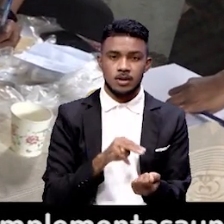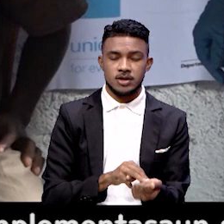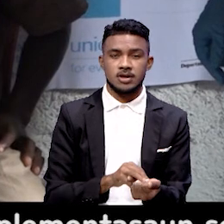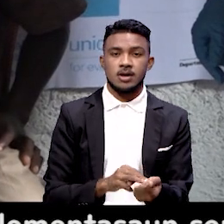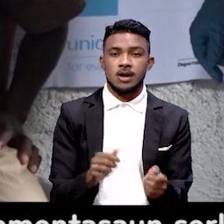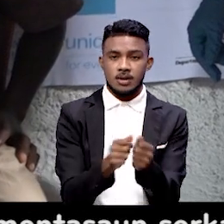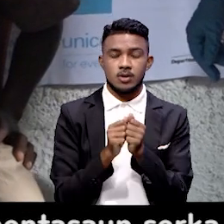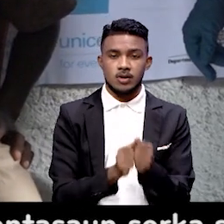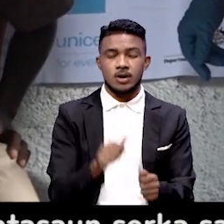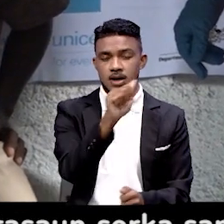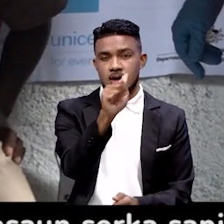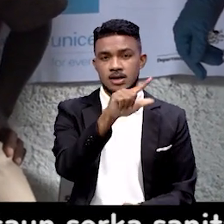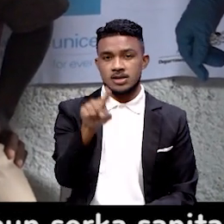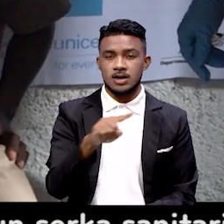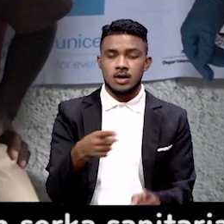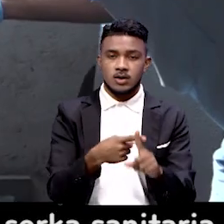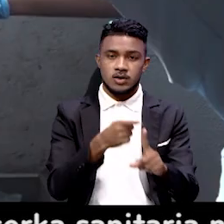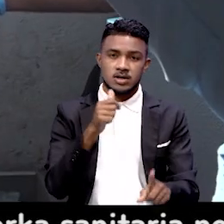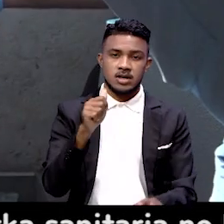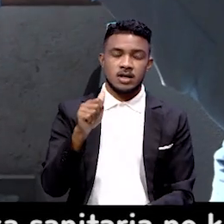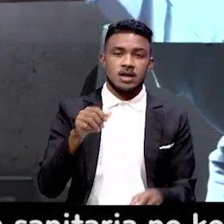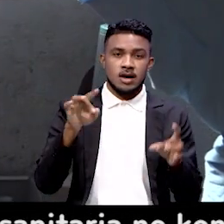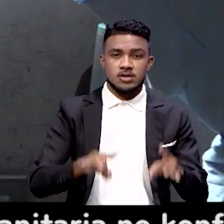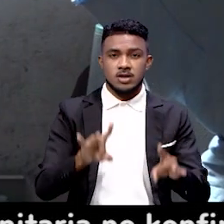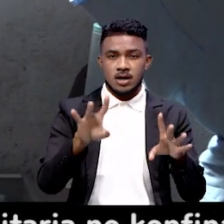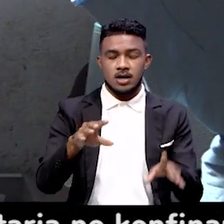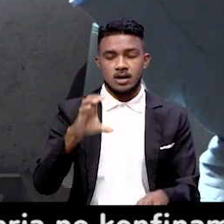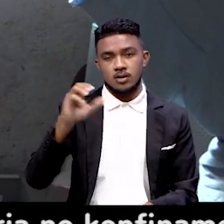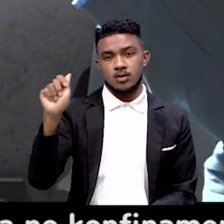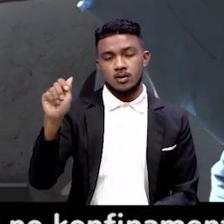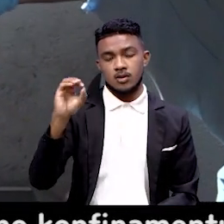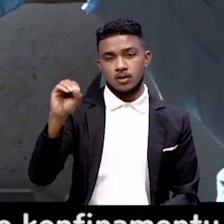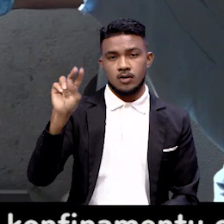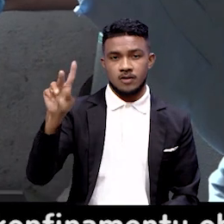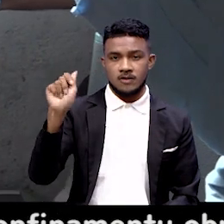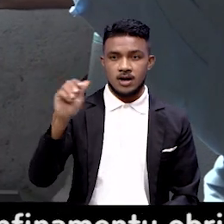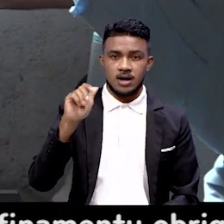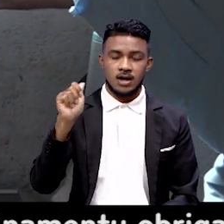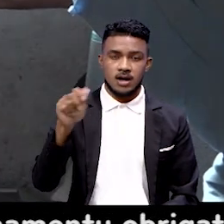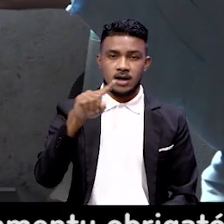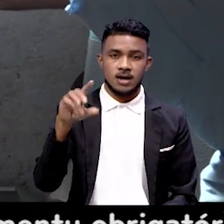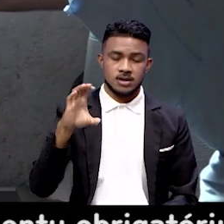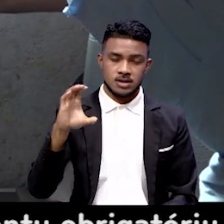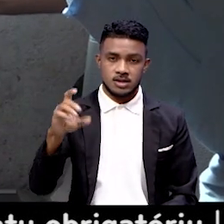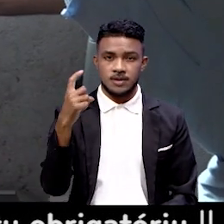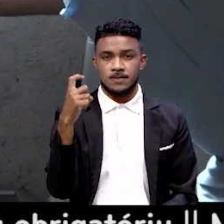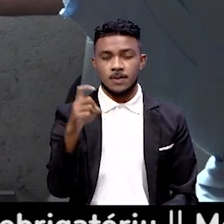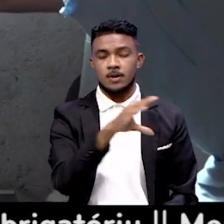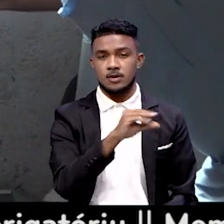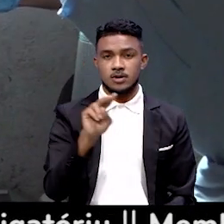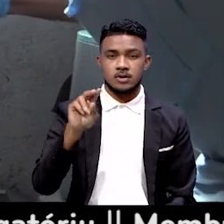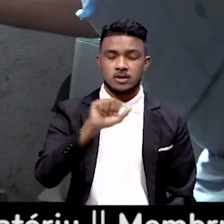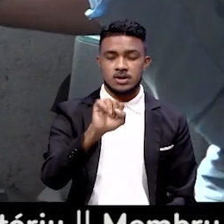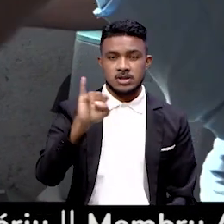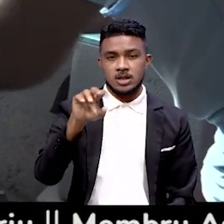resing Rusia Australia Covax AstraZeneca 12.100 ida resing Rusia Nova Zelandia Sinovac